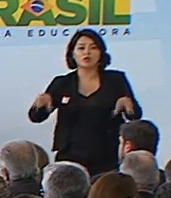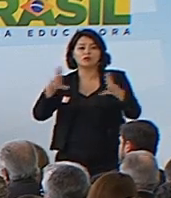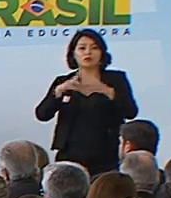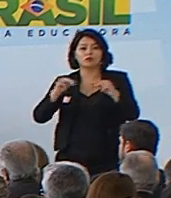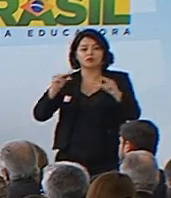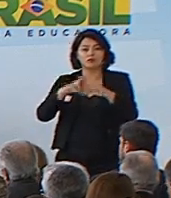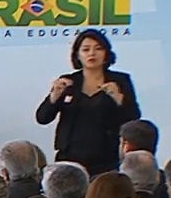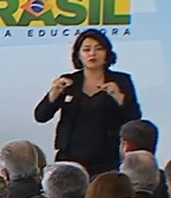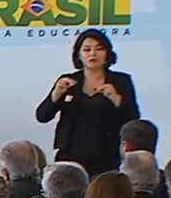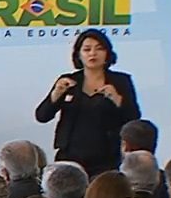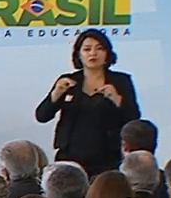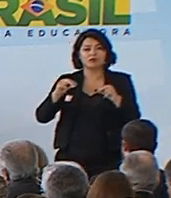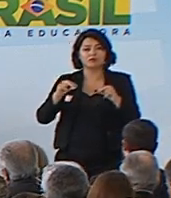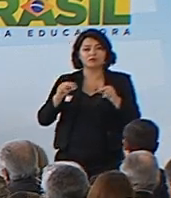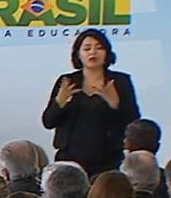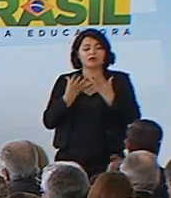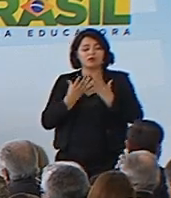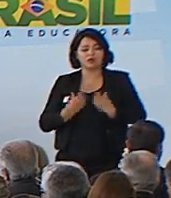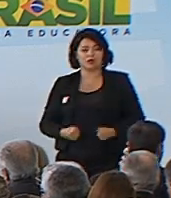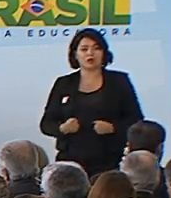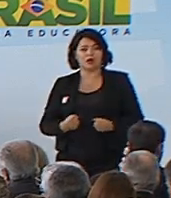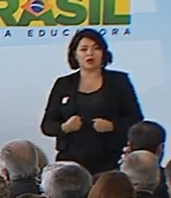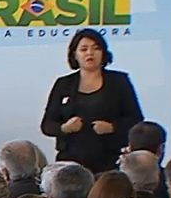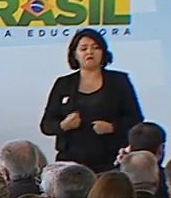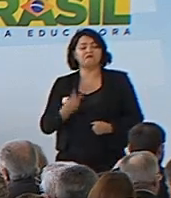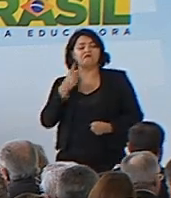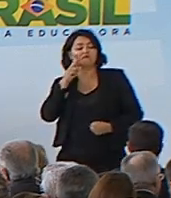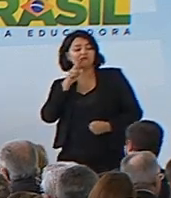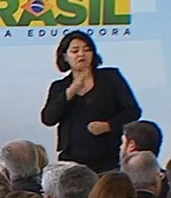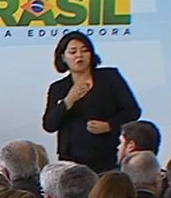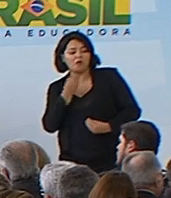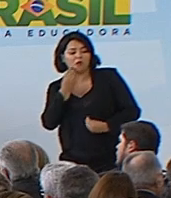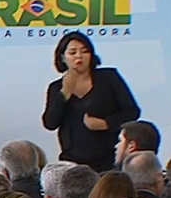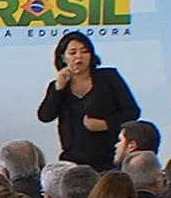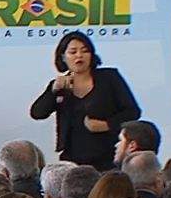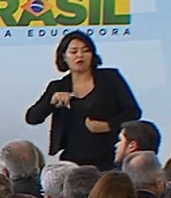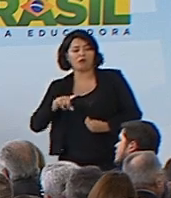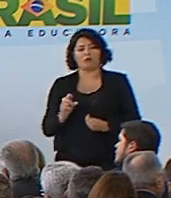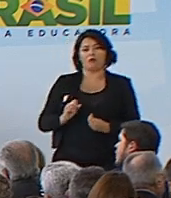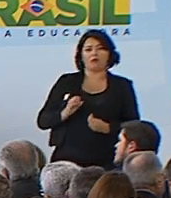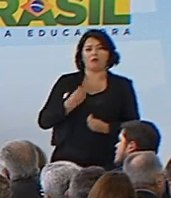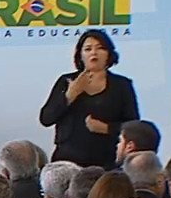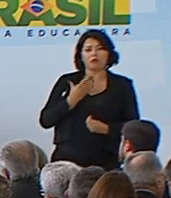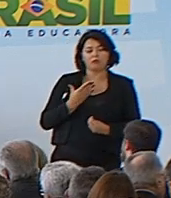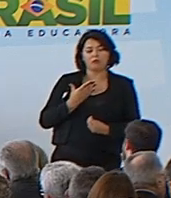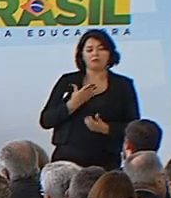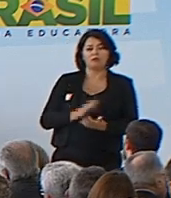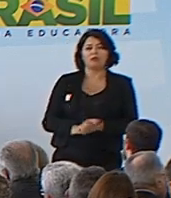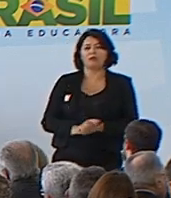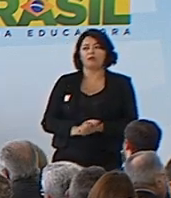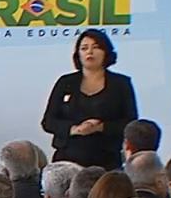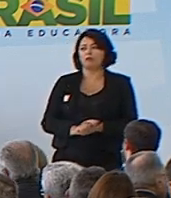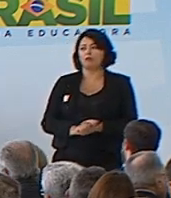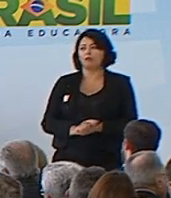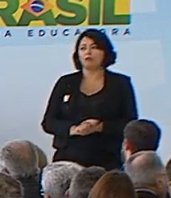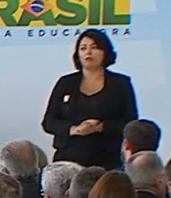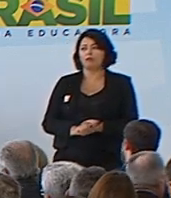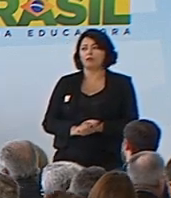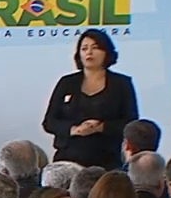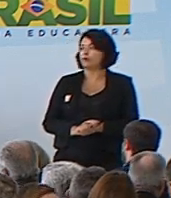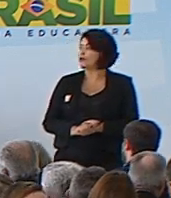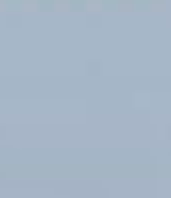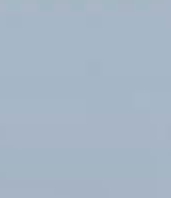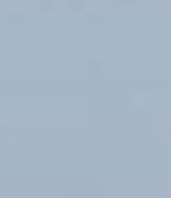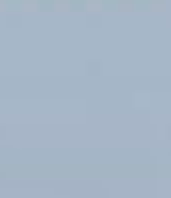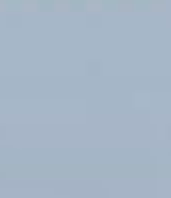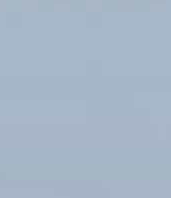Federal acolherá com bons resultados a sua adesão amigo afif